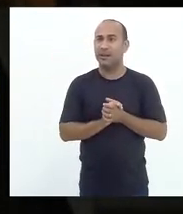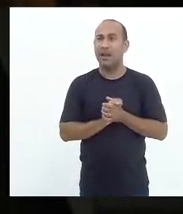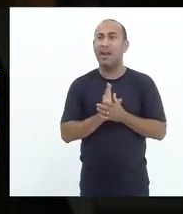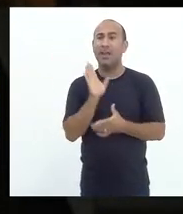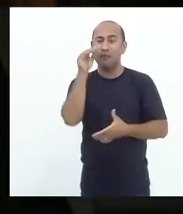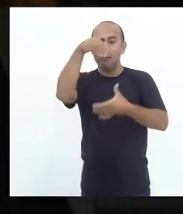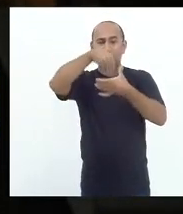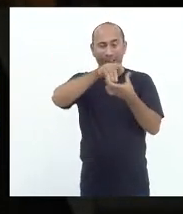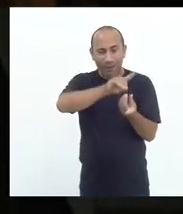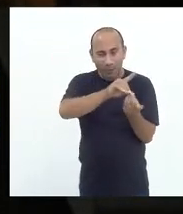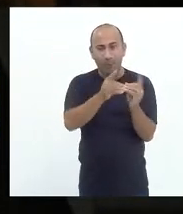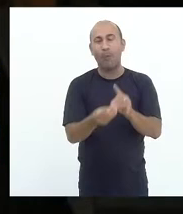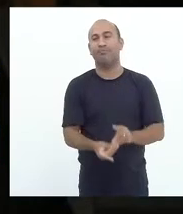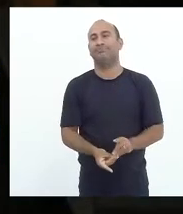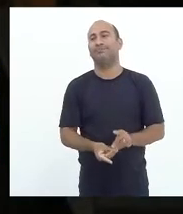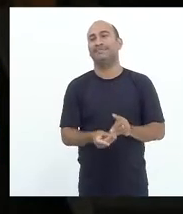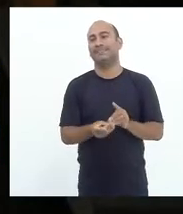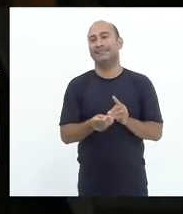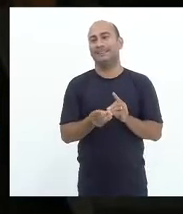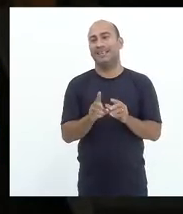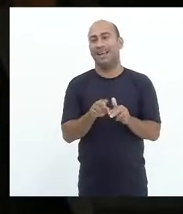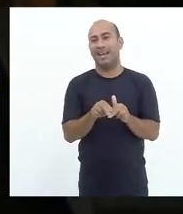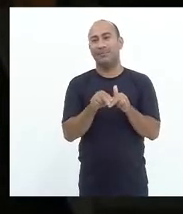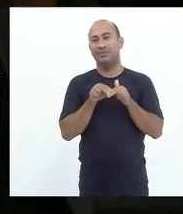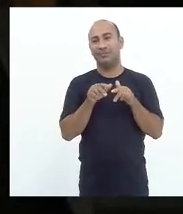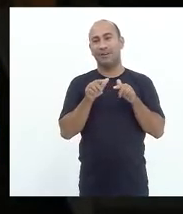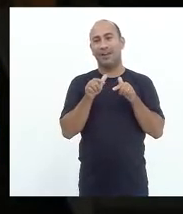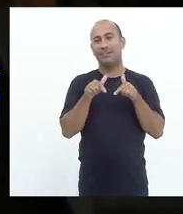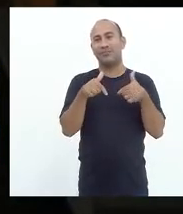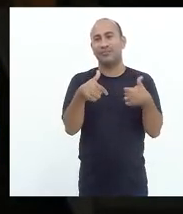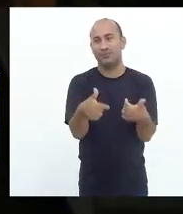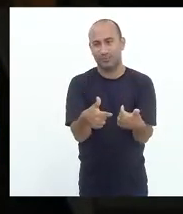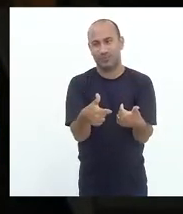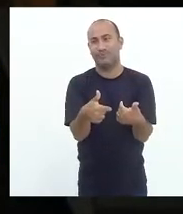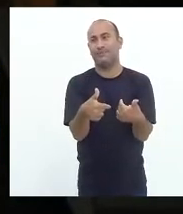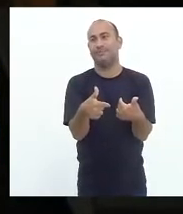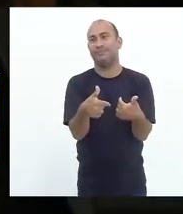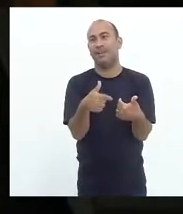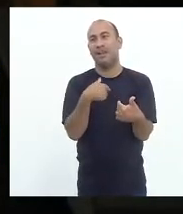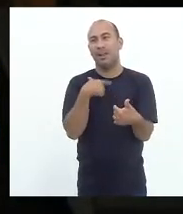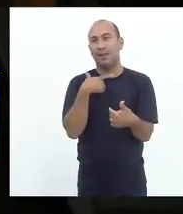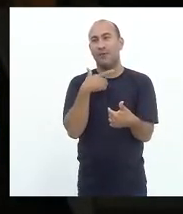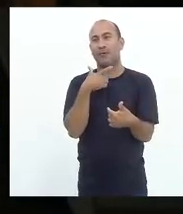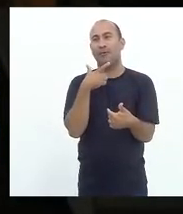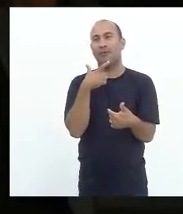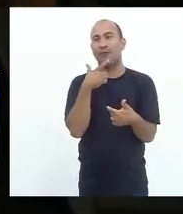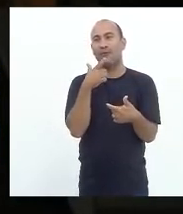Vou votar contra o mérito da matéria. Votar contra.